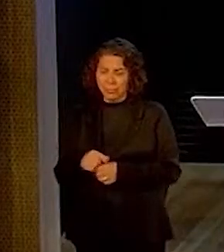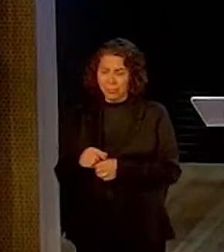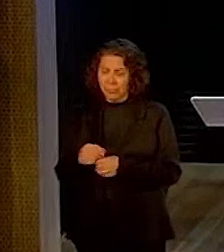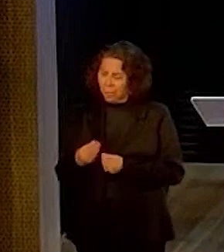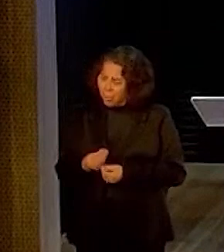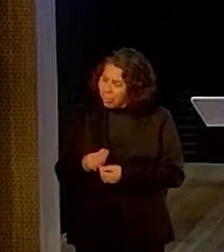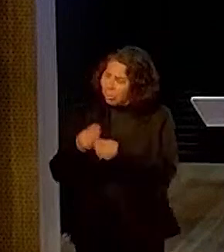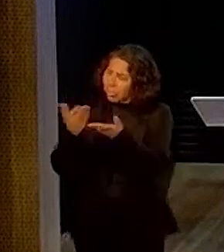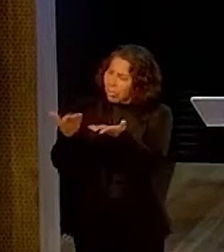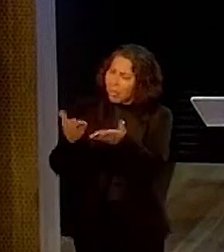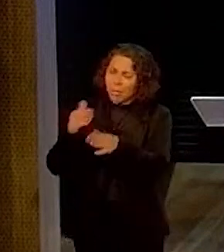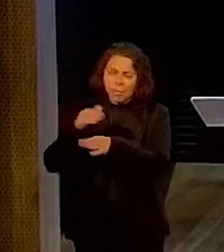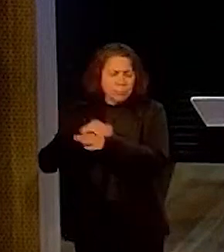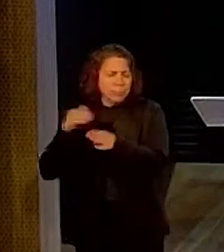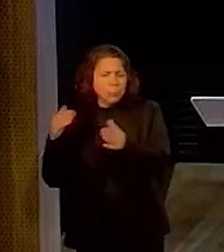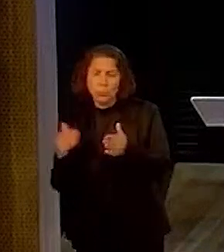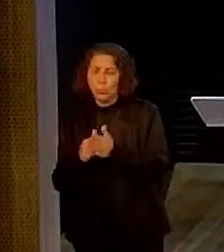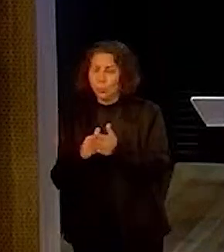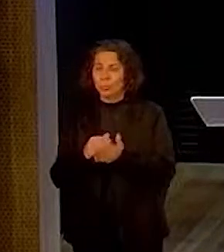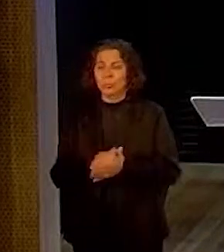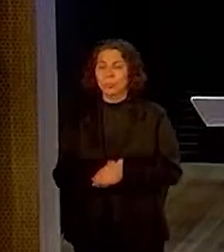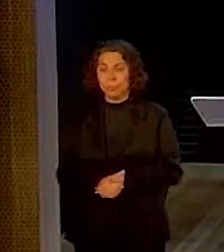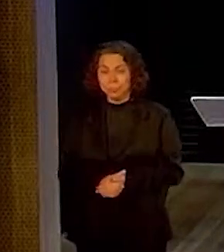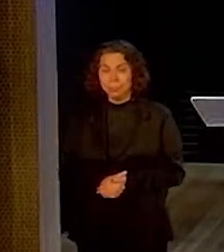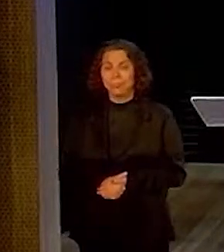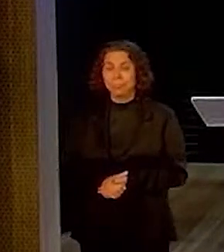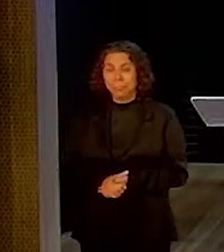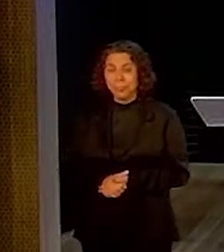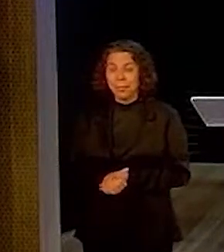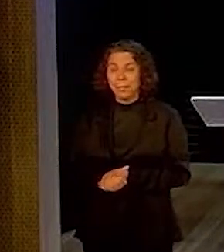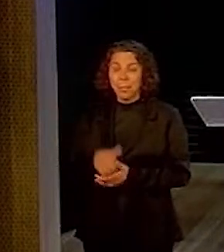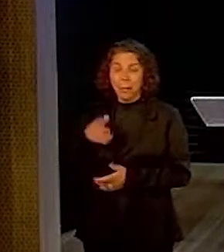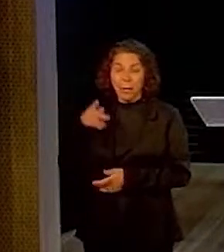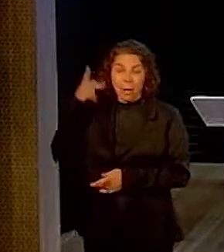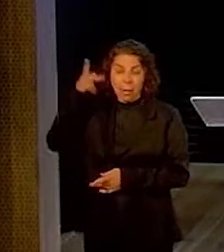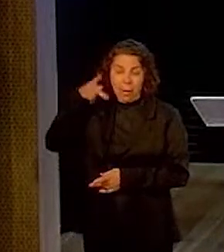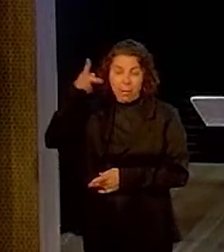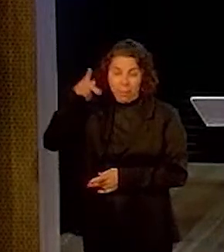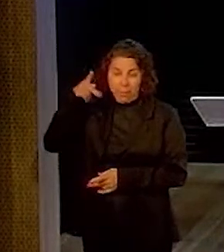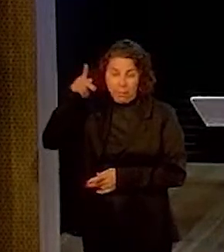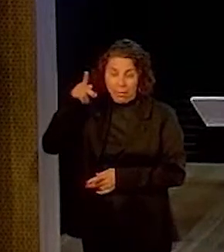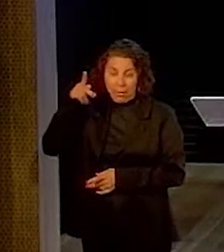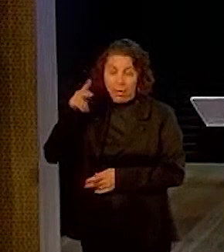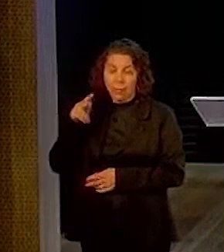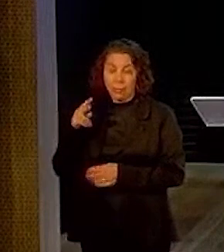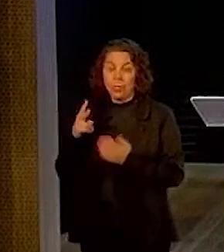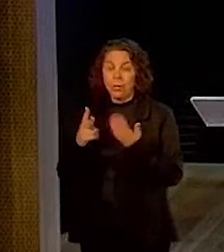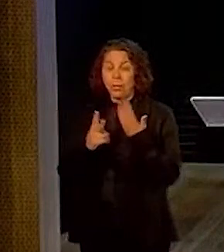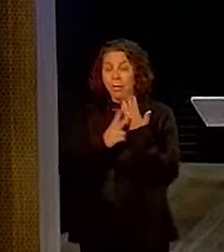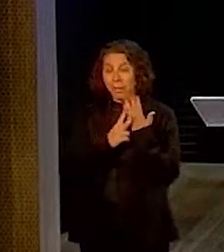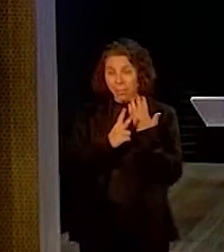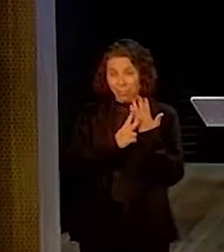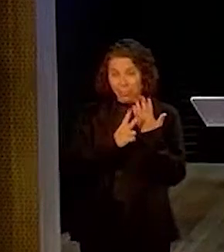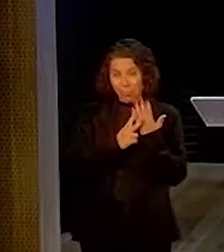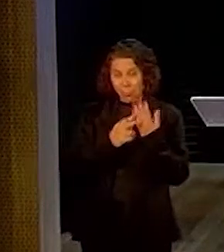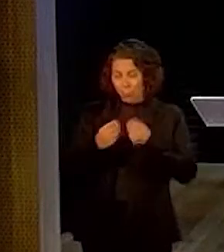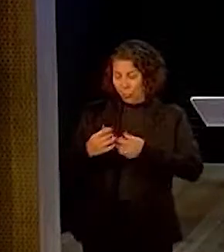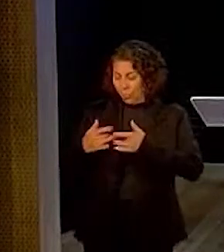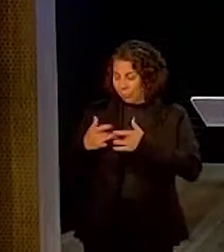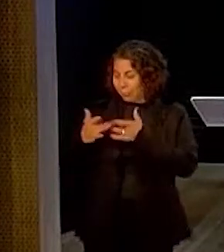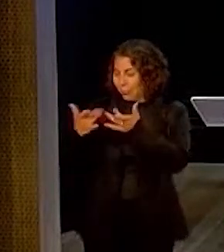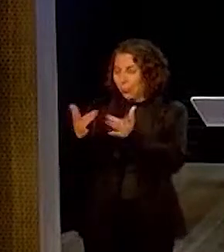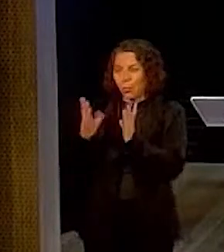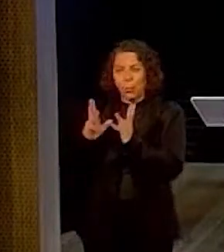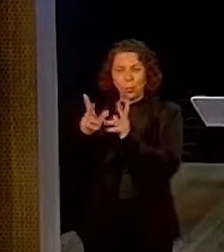tudo que te custa que é para a aula daquela viúva que deu tudo que custava para ela